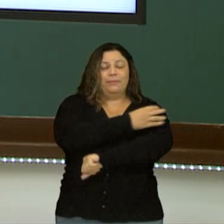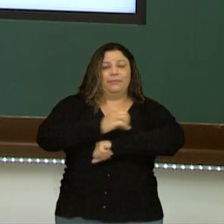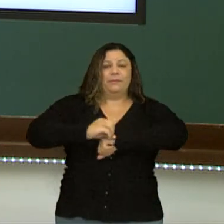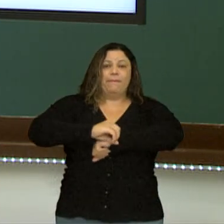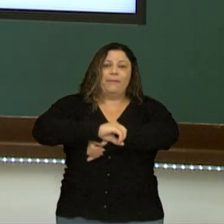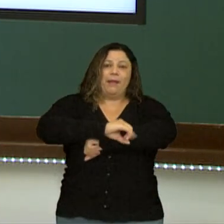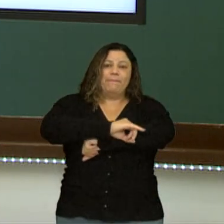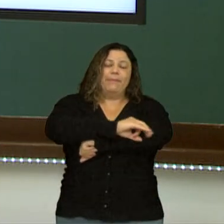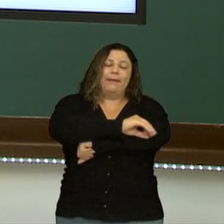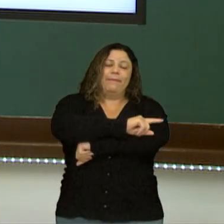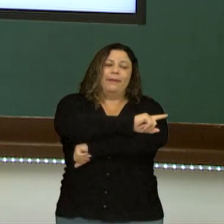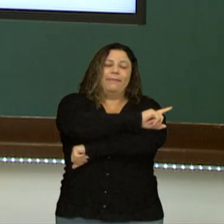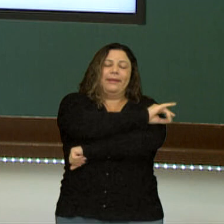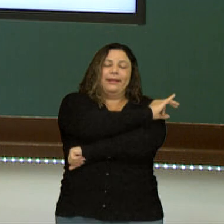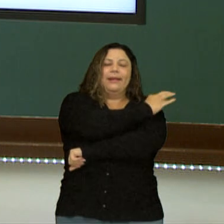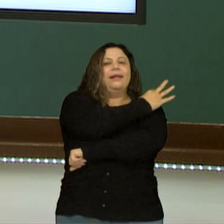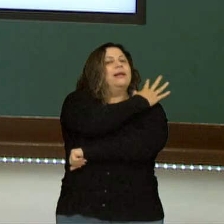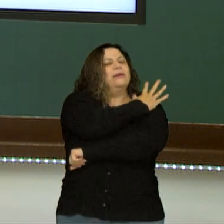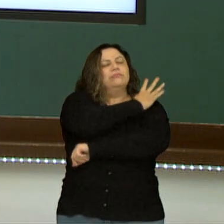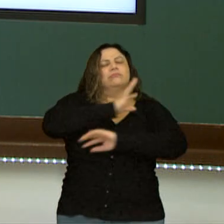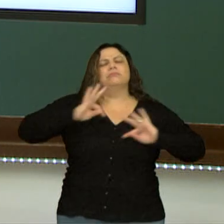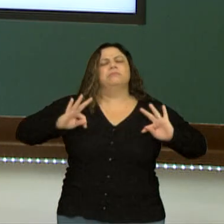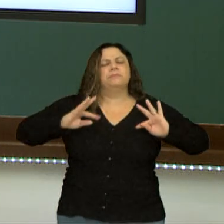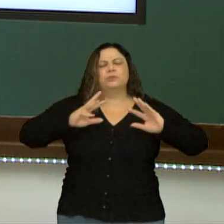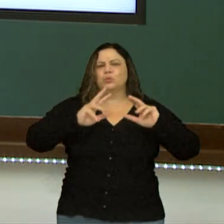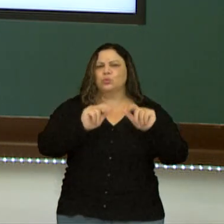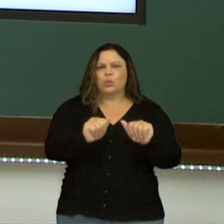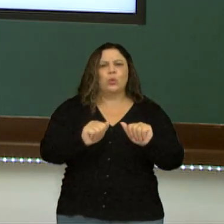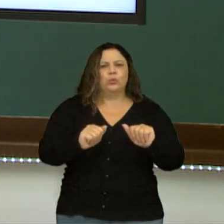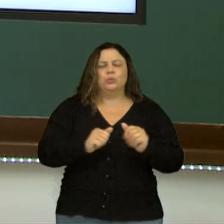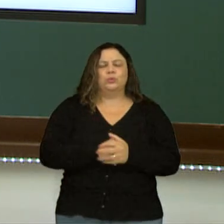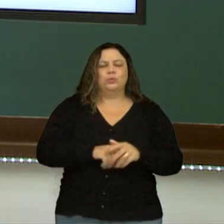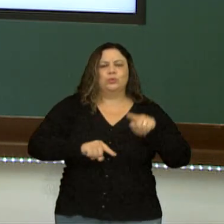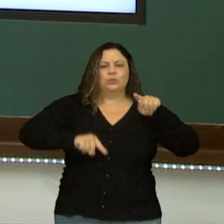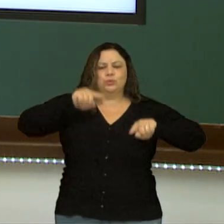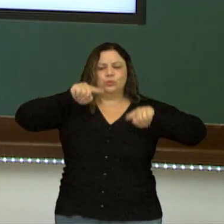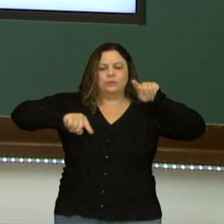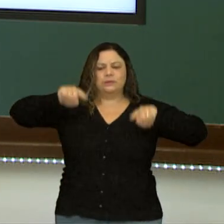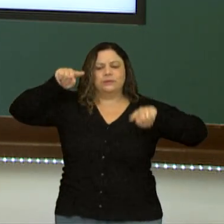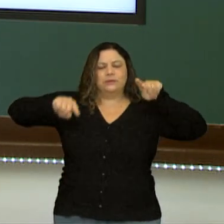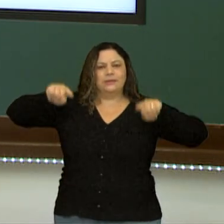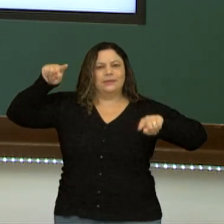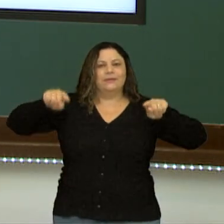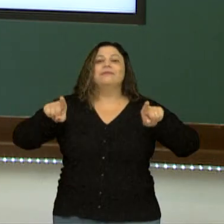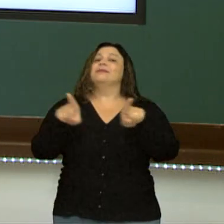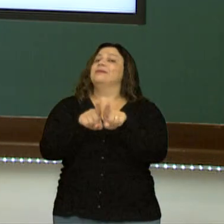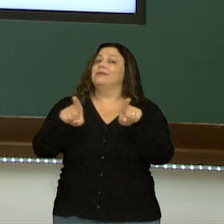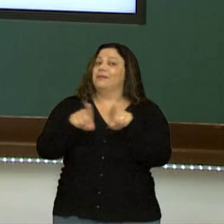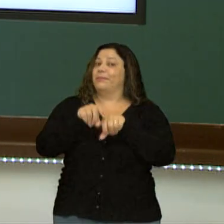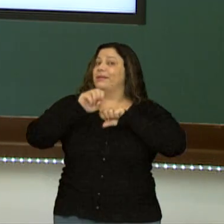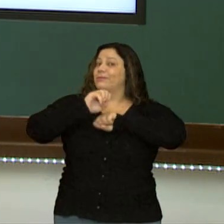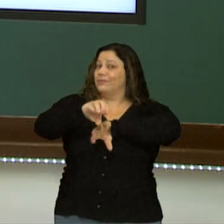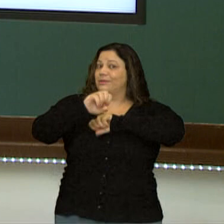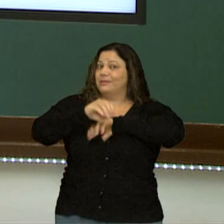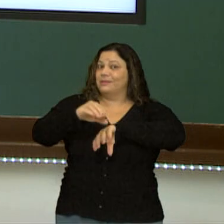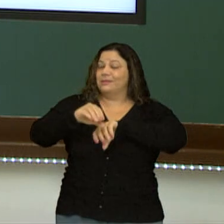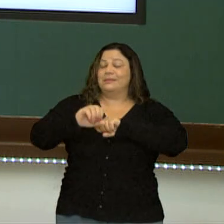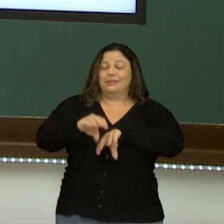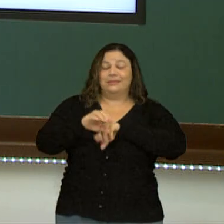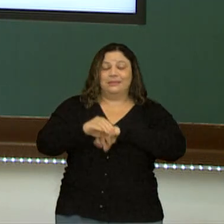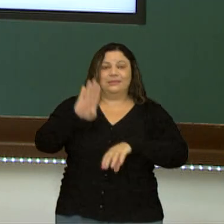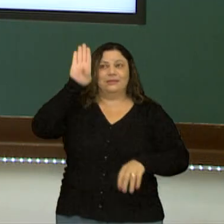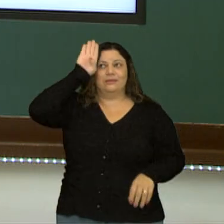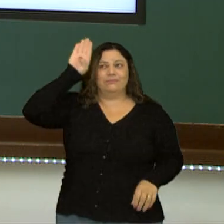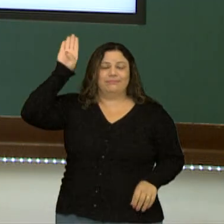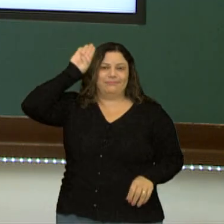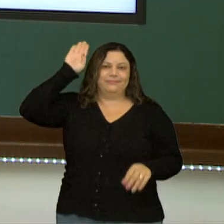educação infantil, na educação fundamental, na educação básica e também no ensino superior. As nossas